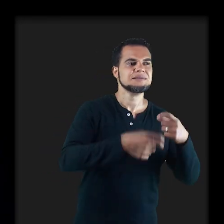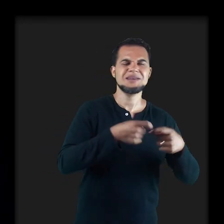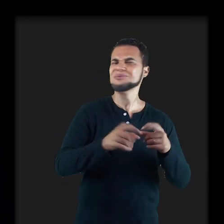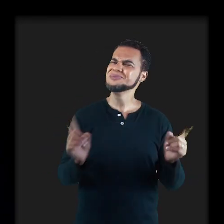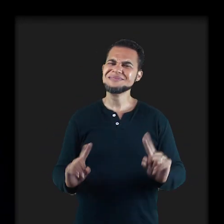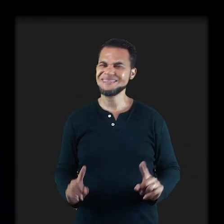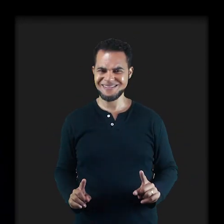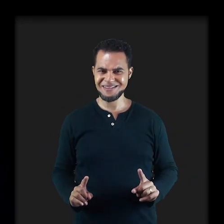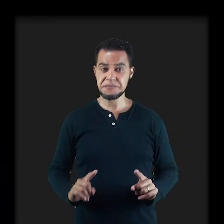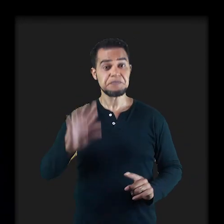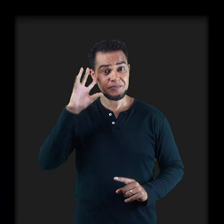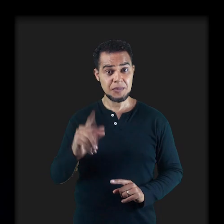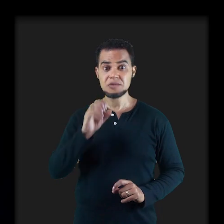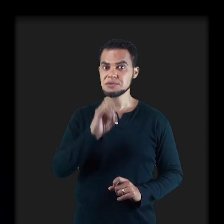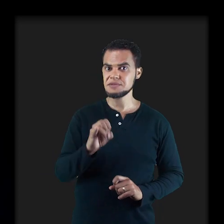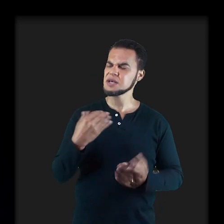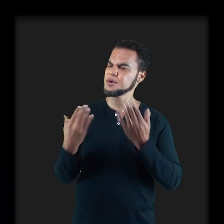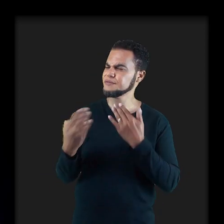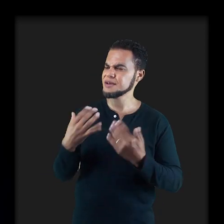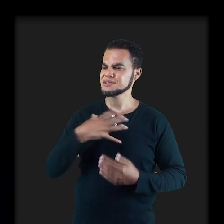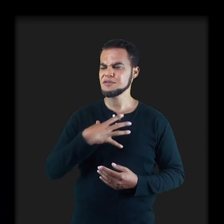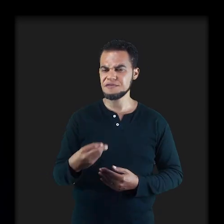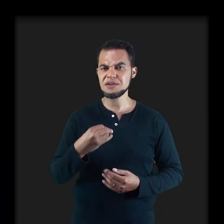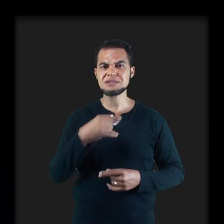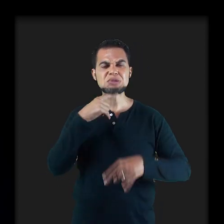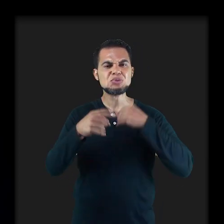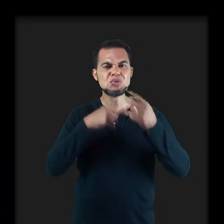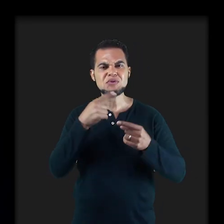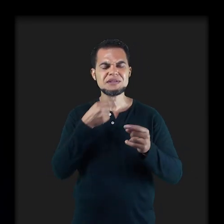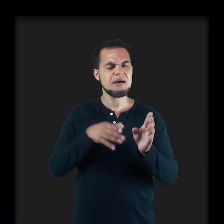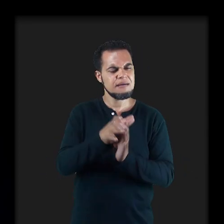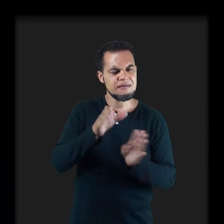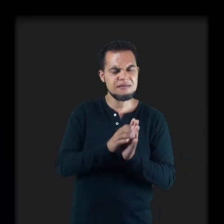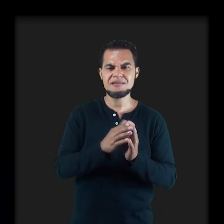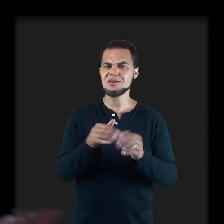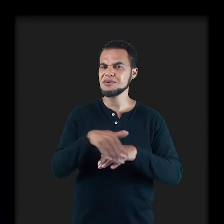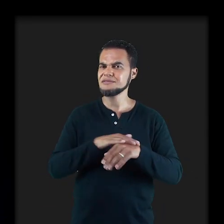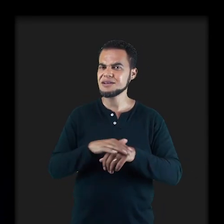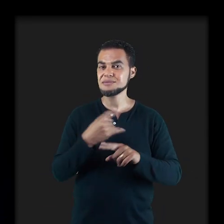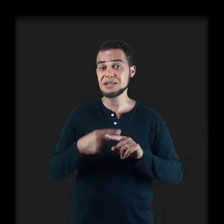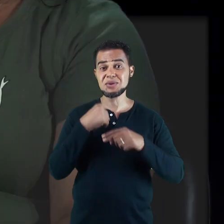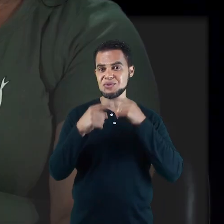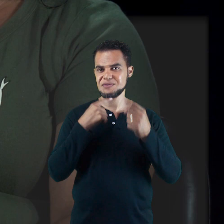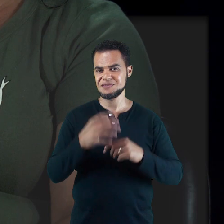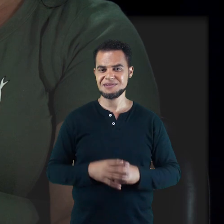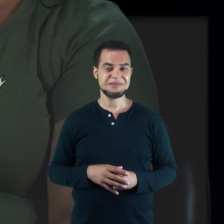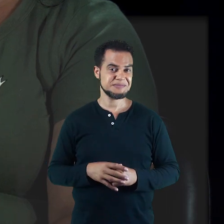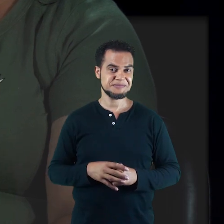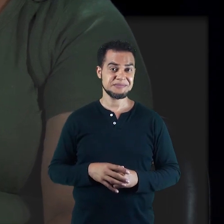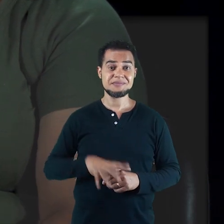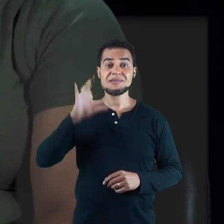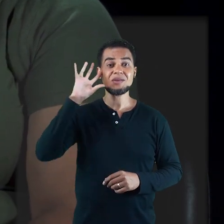não é assim, gente. Eu acho que se você sentasse com seu filho, tirasse todas as dúvidas, porque tem dúvidas. Eu acho que é